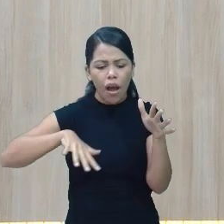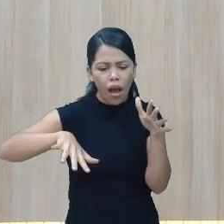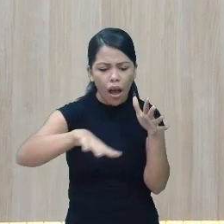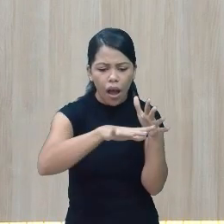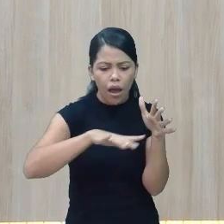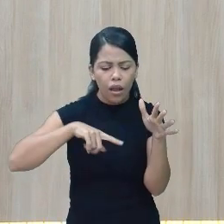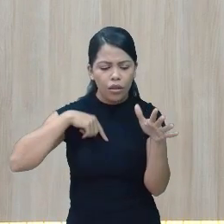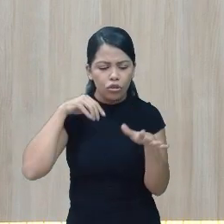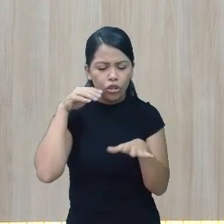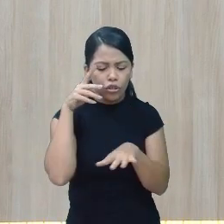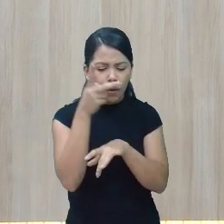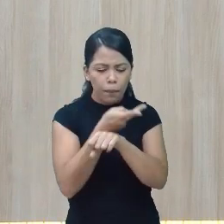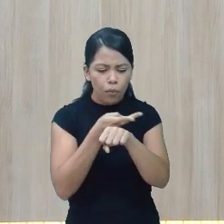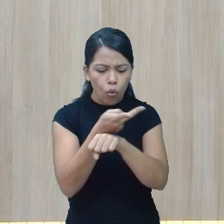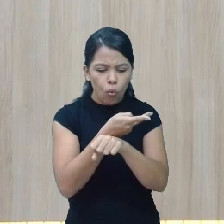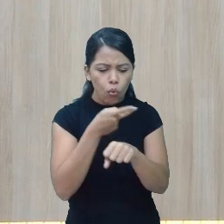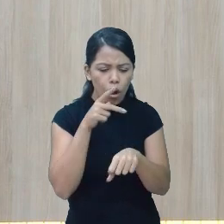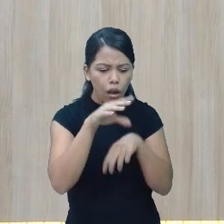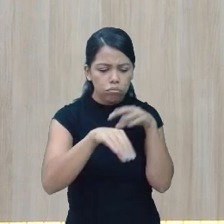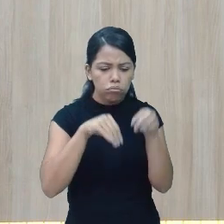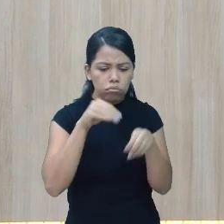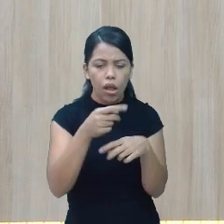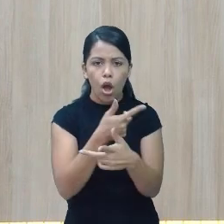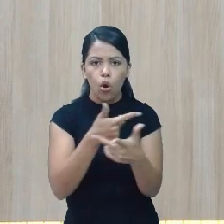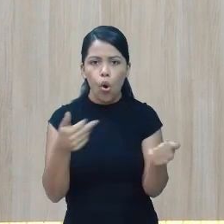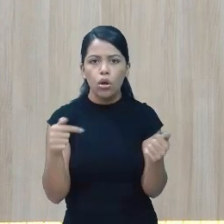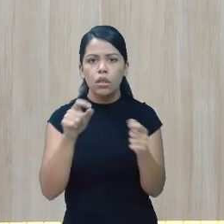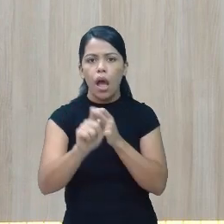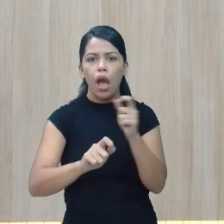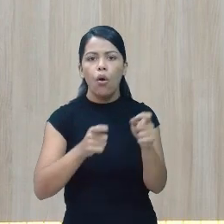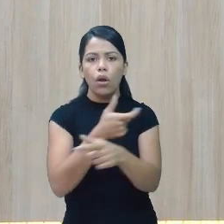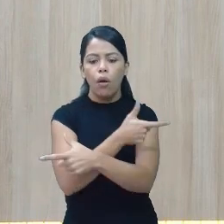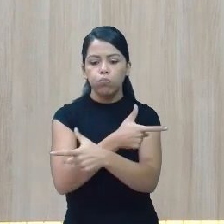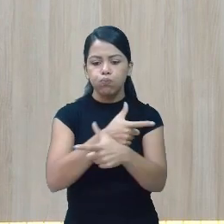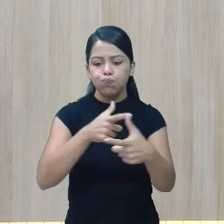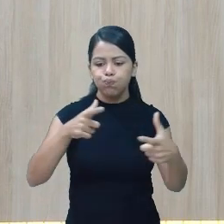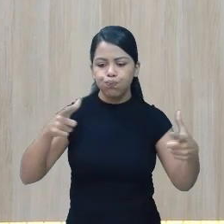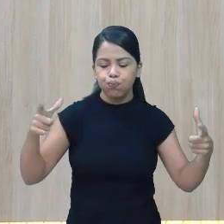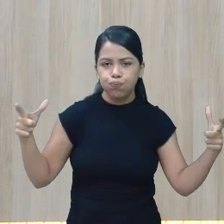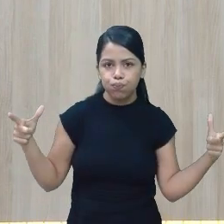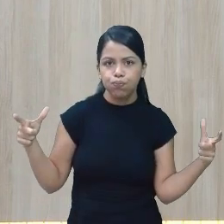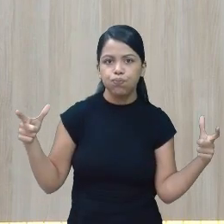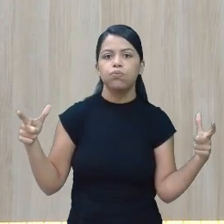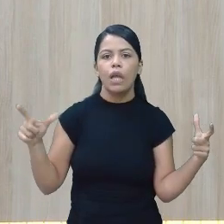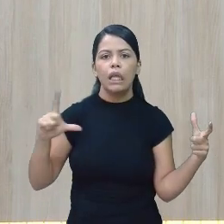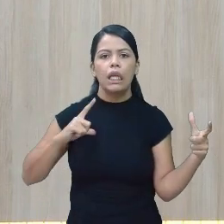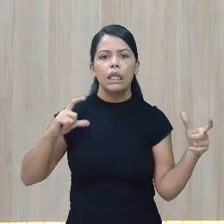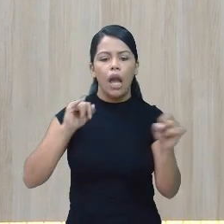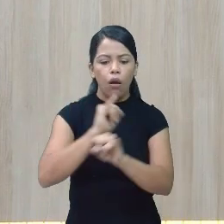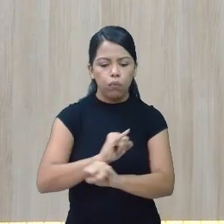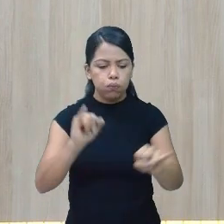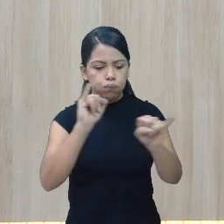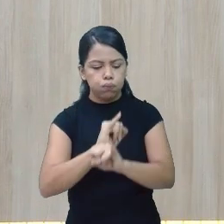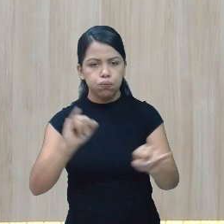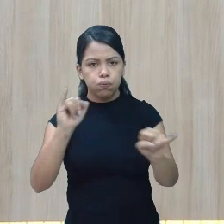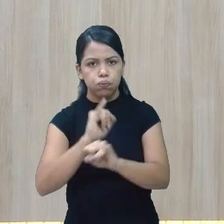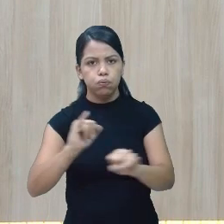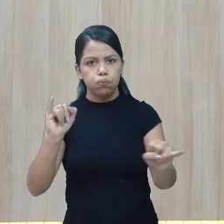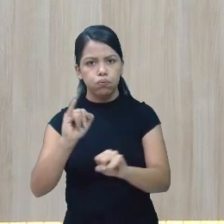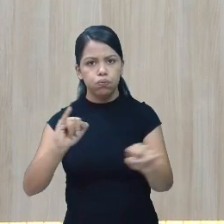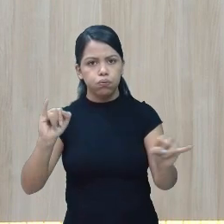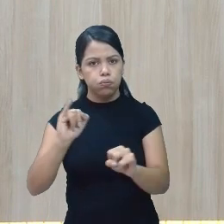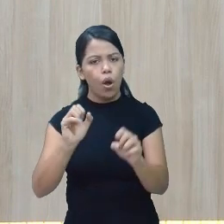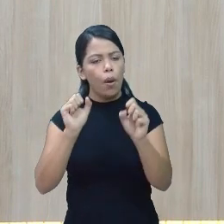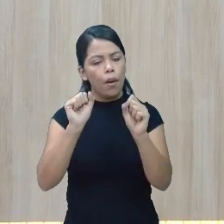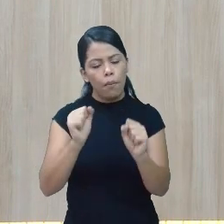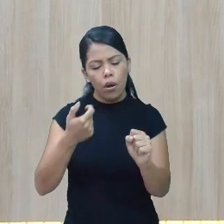e busca alguma coisa. Na verdade, ali é uma grande rede onde muitas informações, sejam as que nós